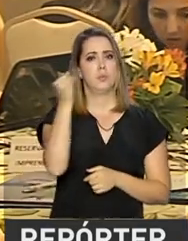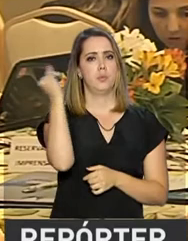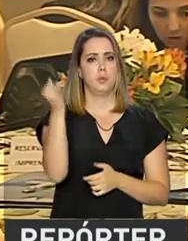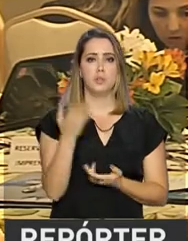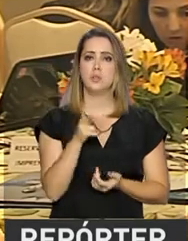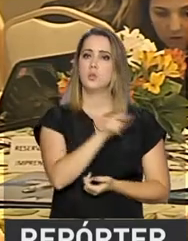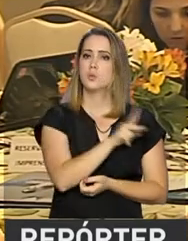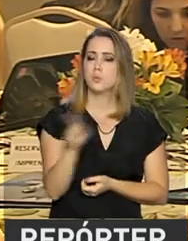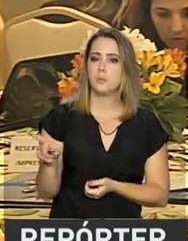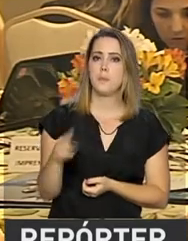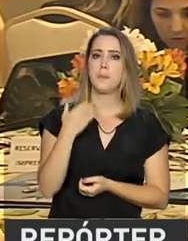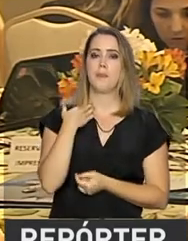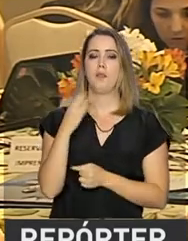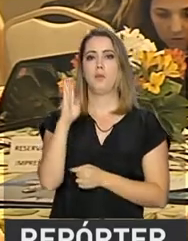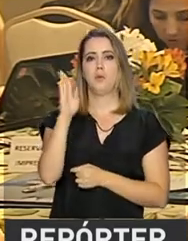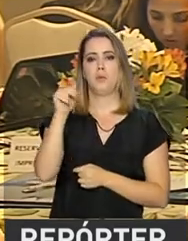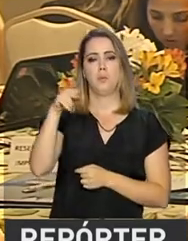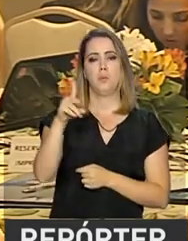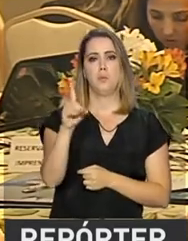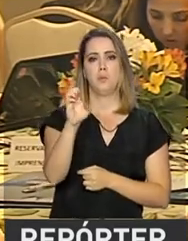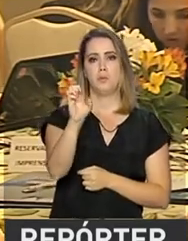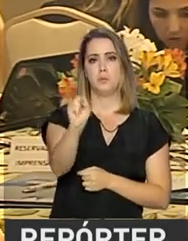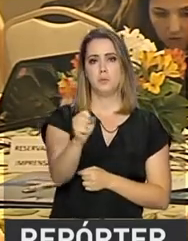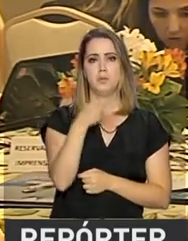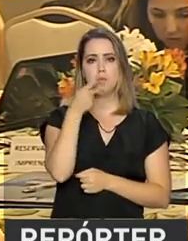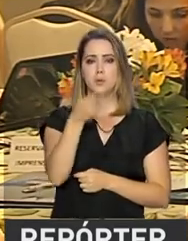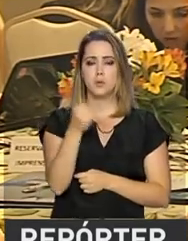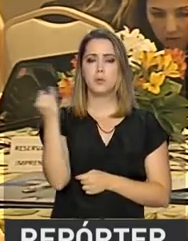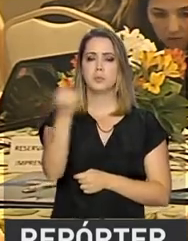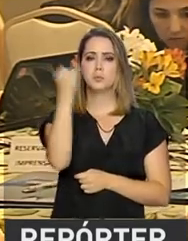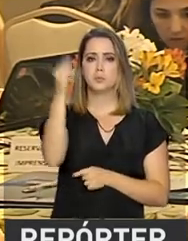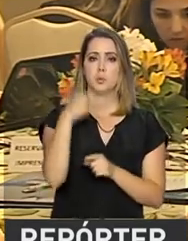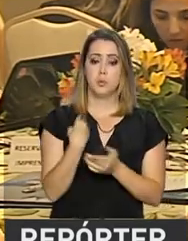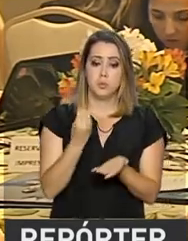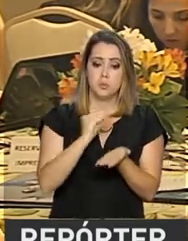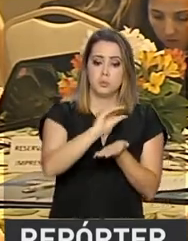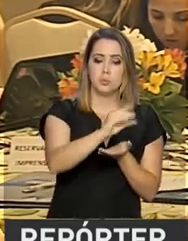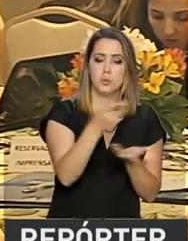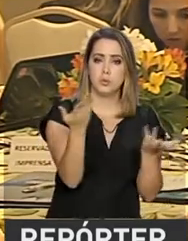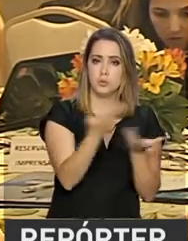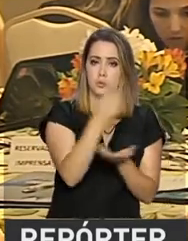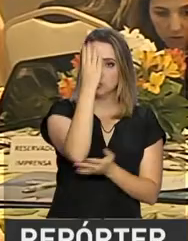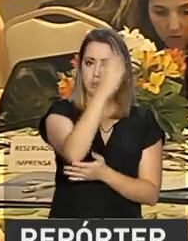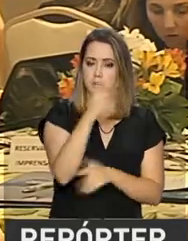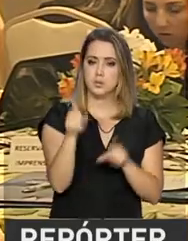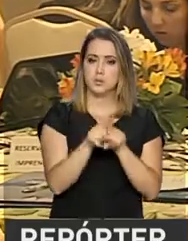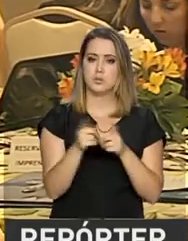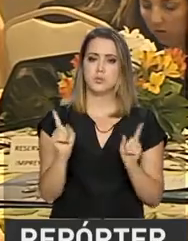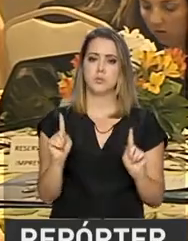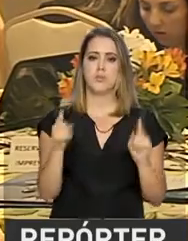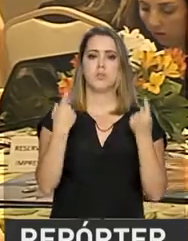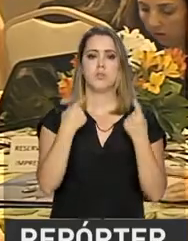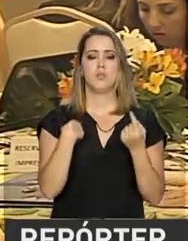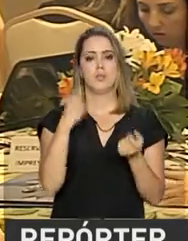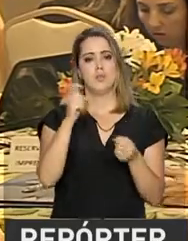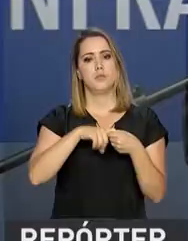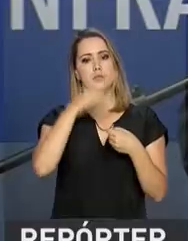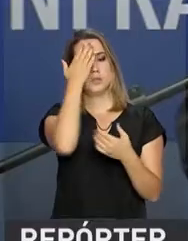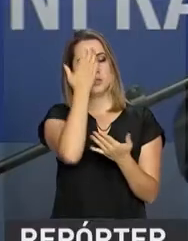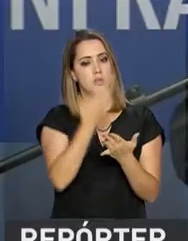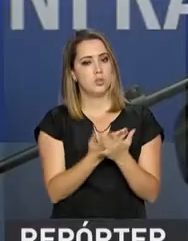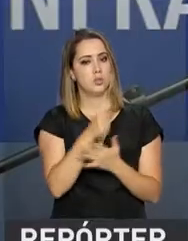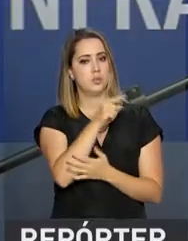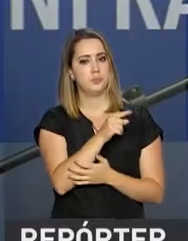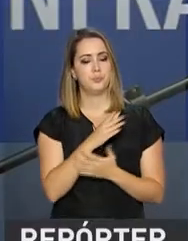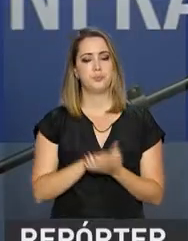falou sobre oportunidades de investimento no Brasil e reforçou que o desafio no país é retomar a confiança.